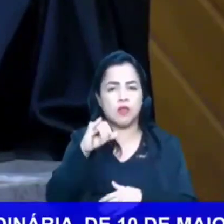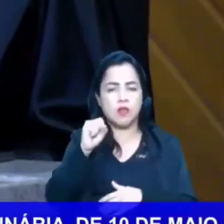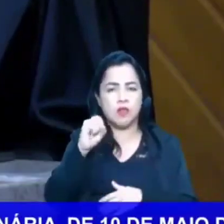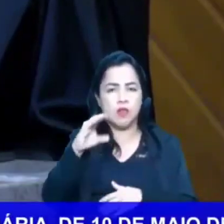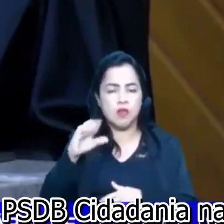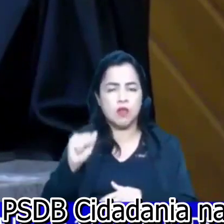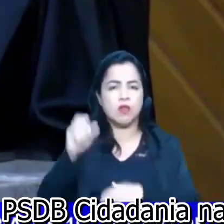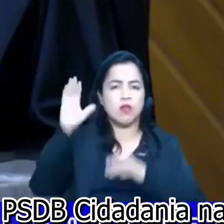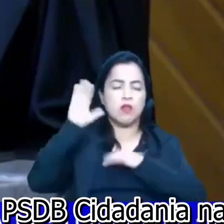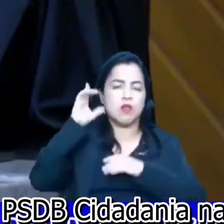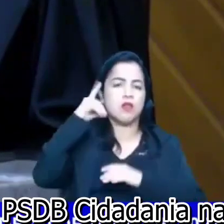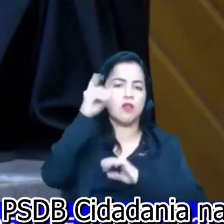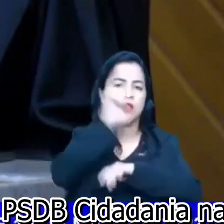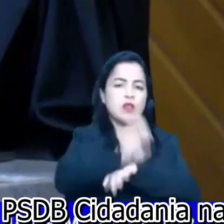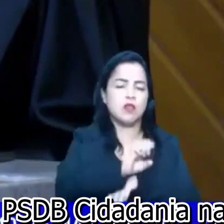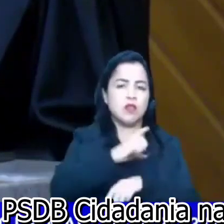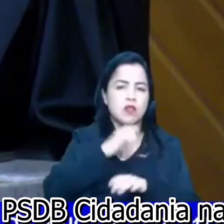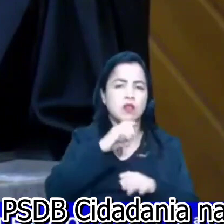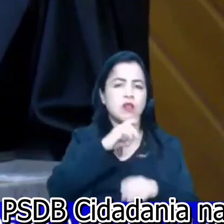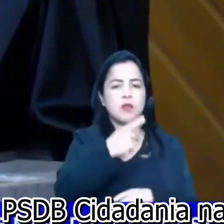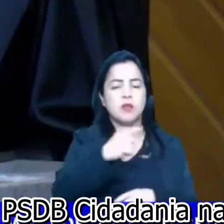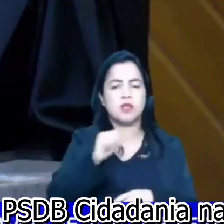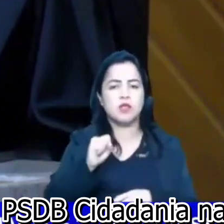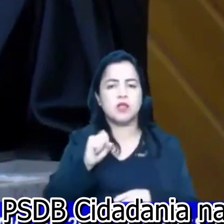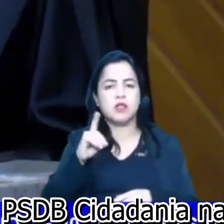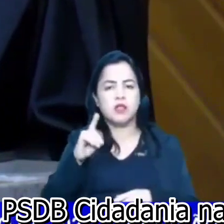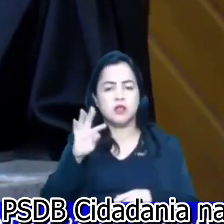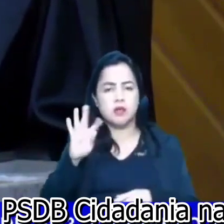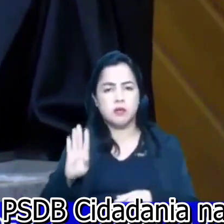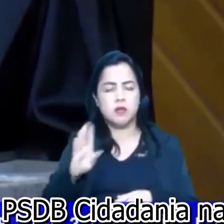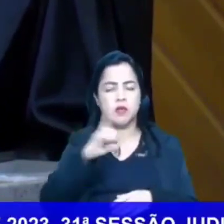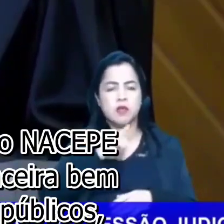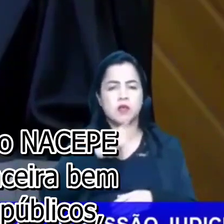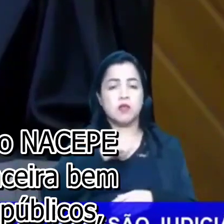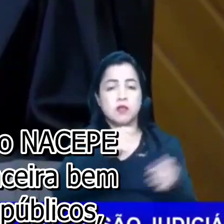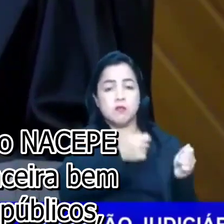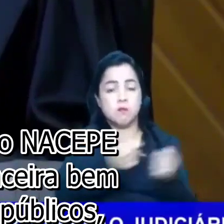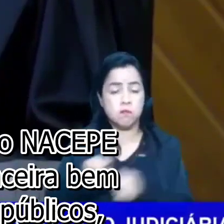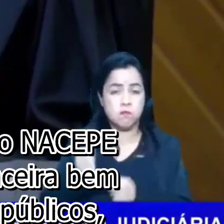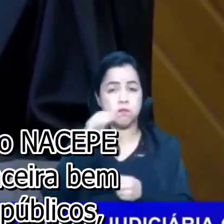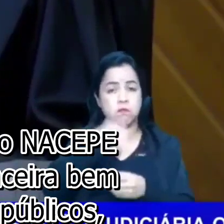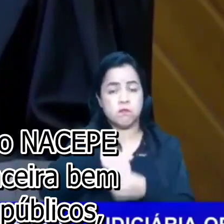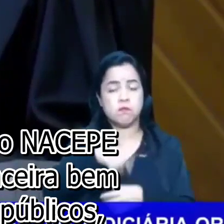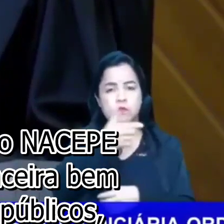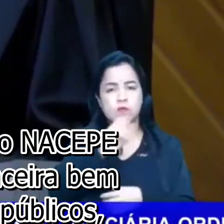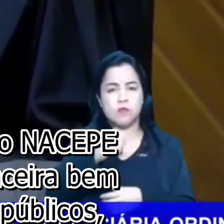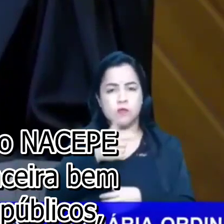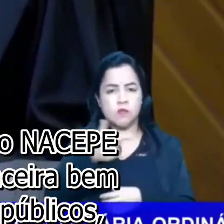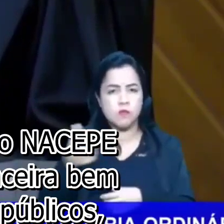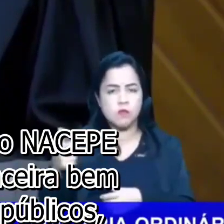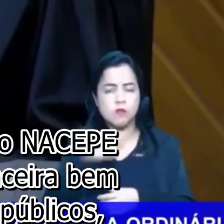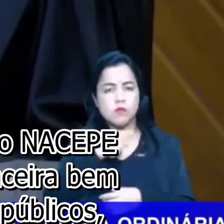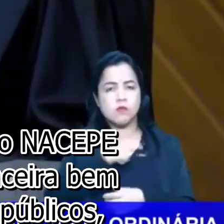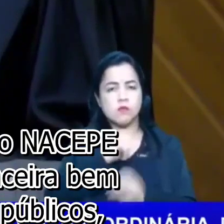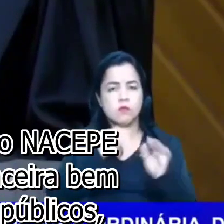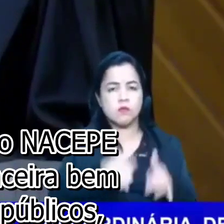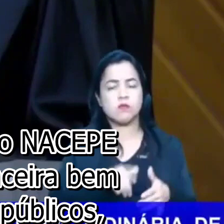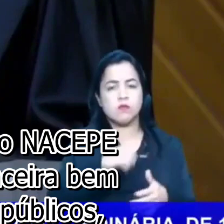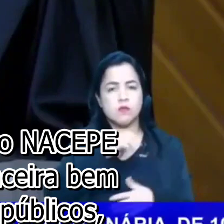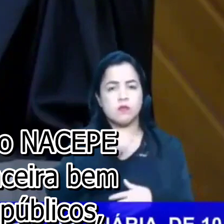candidata ao cargo de deputado estadual pela Federação PSDB e Cidadania, nas eleições de 2022. Remetidos autos ao